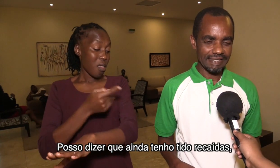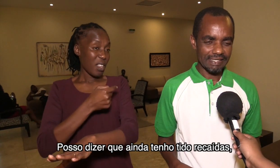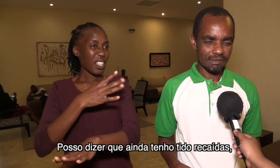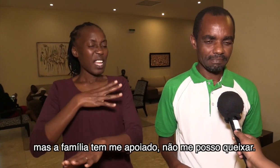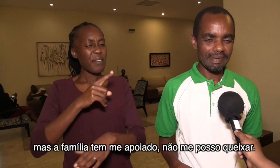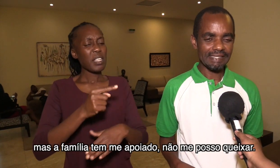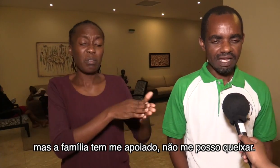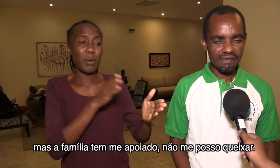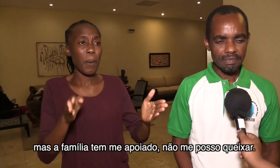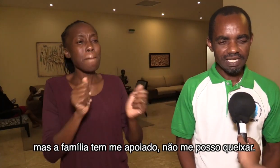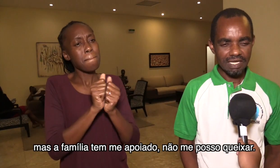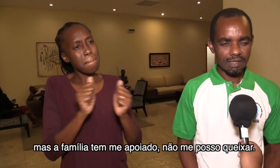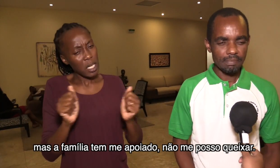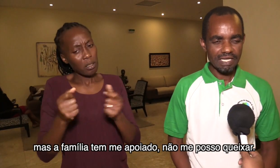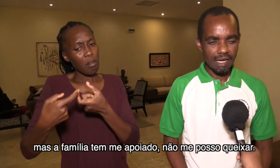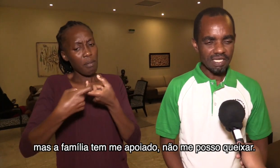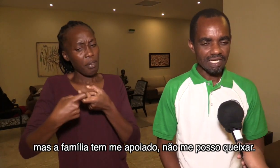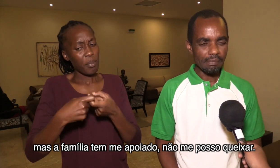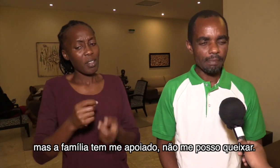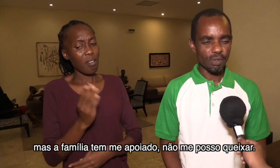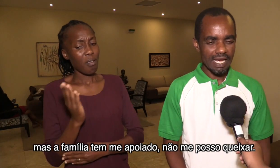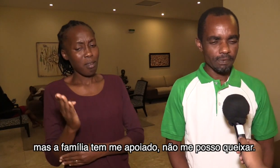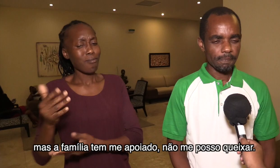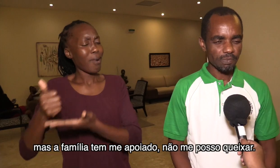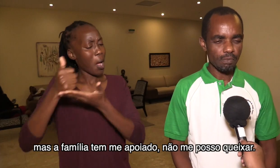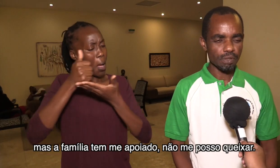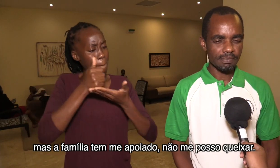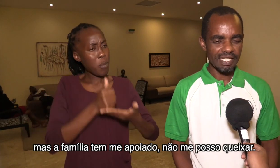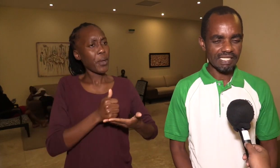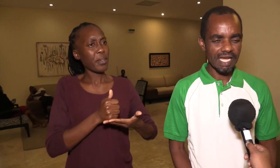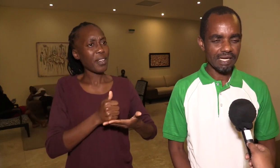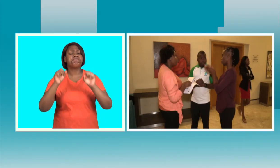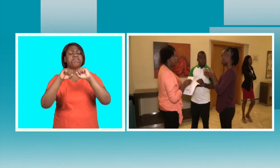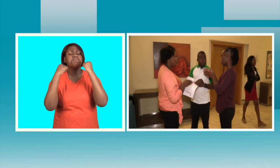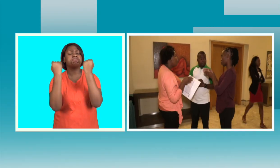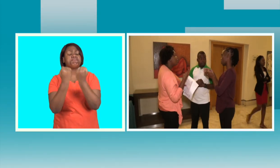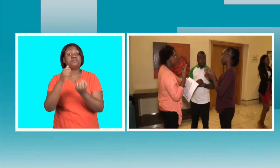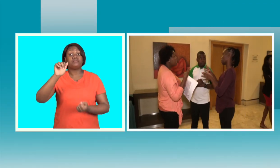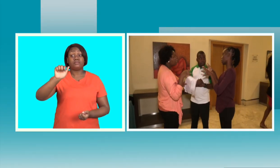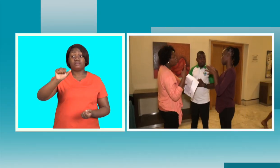recaídas, mas a família praticamente tem me apoiado. Não posso me queixar.